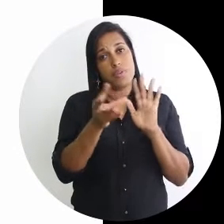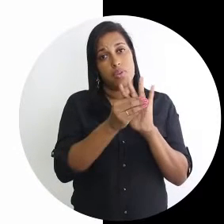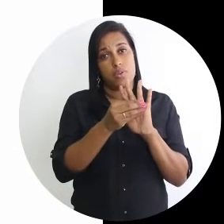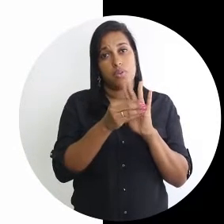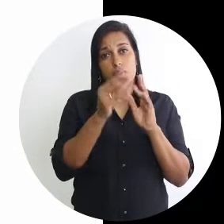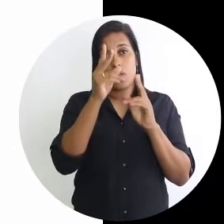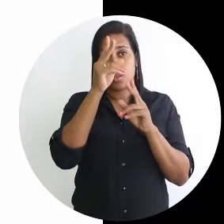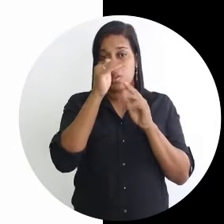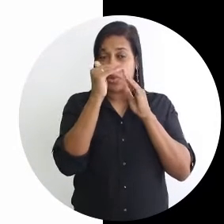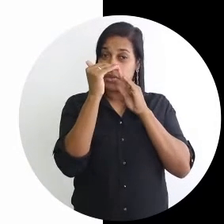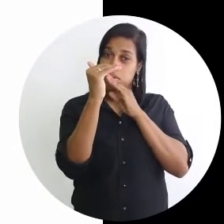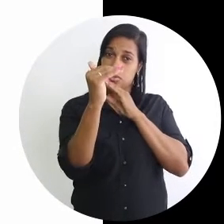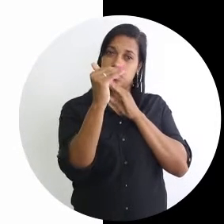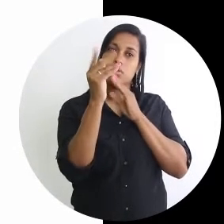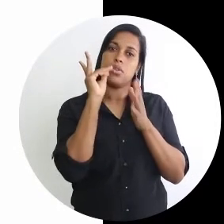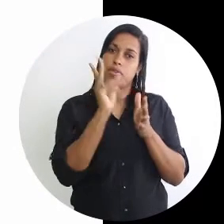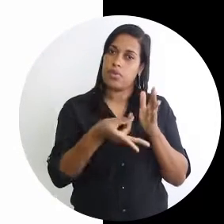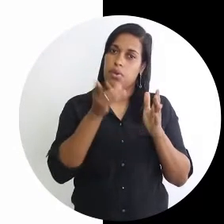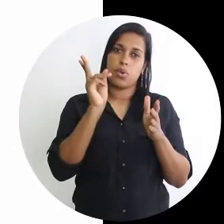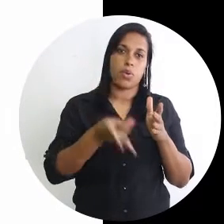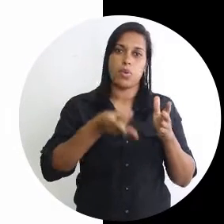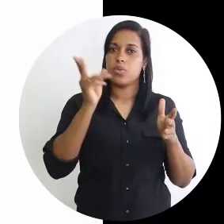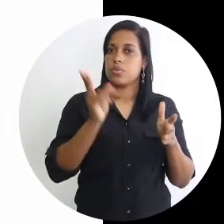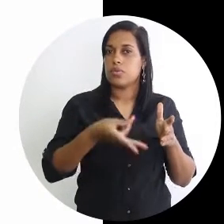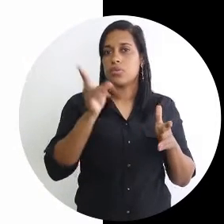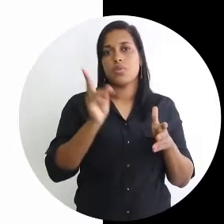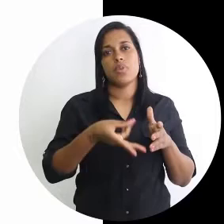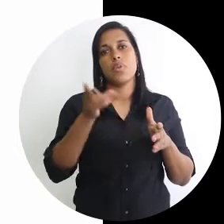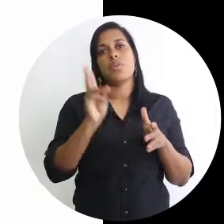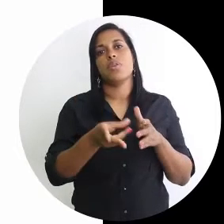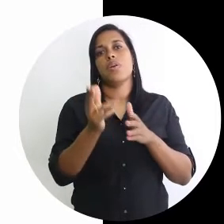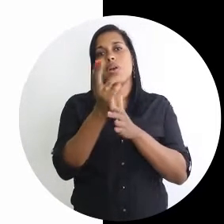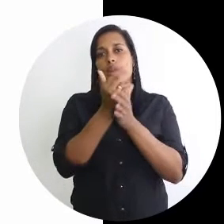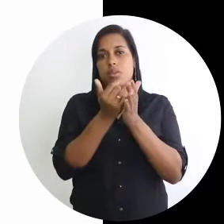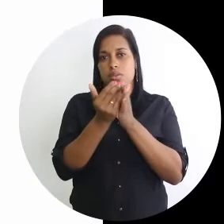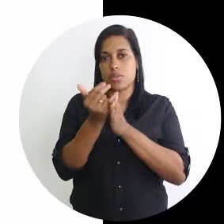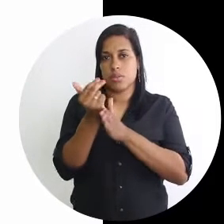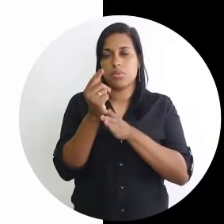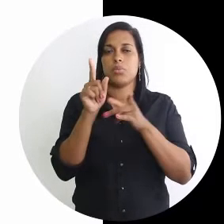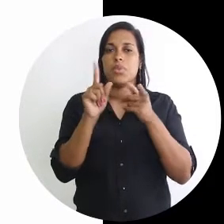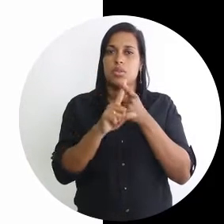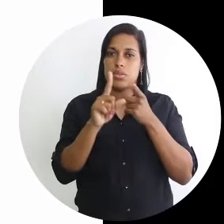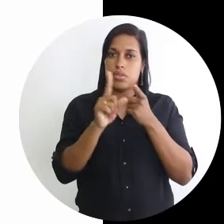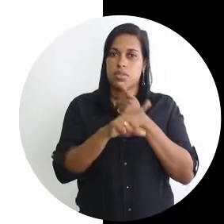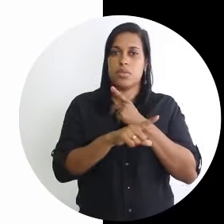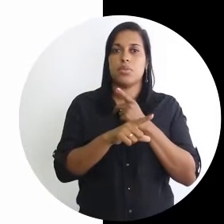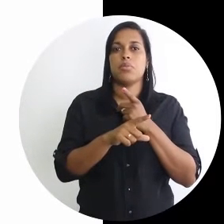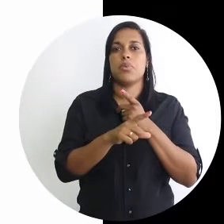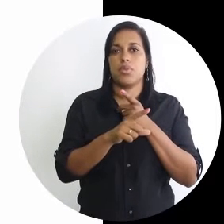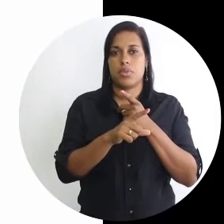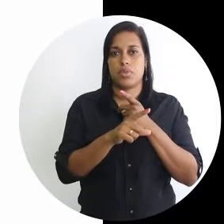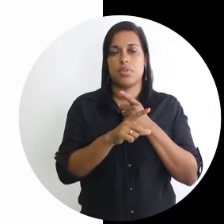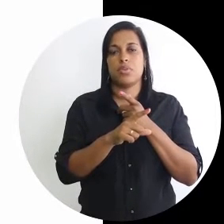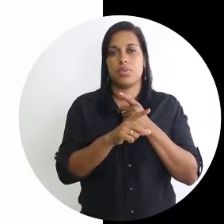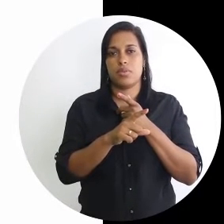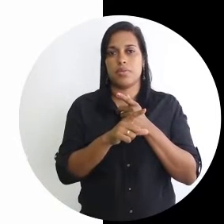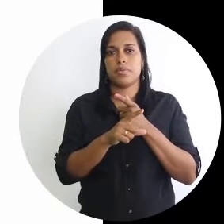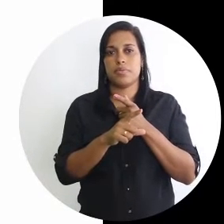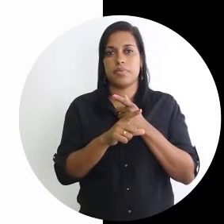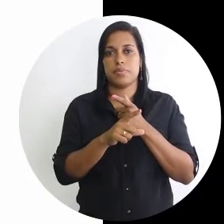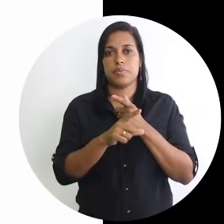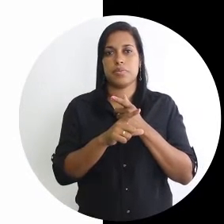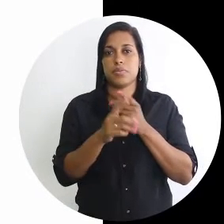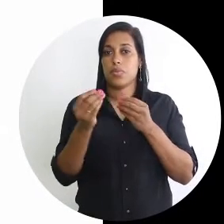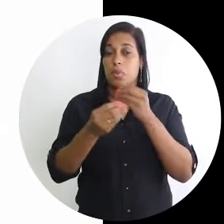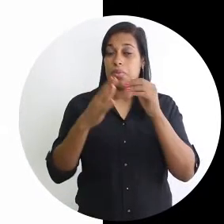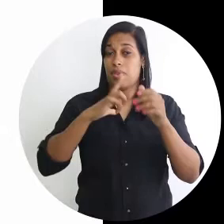na horizontal, ele vai continuar exibindo as imagens na orientação horizontal, certo? Uma orientation horizontal. Só